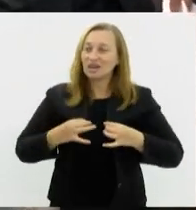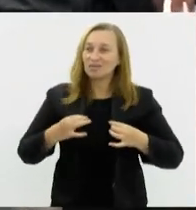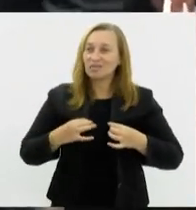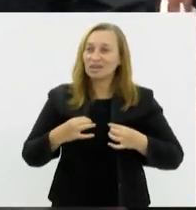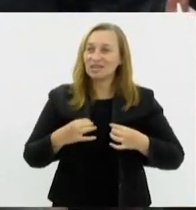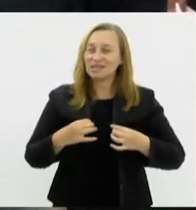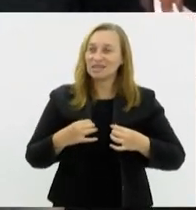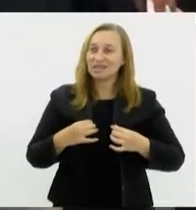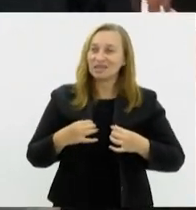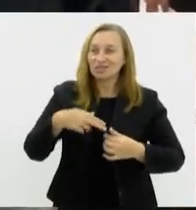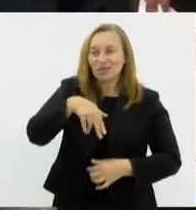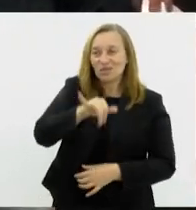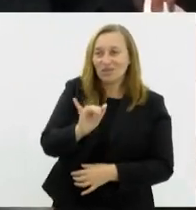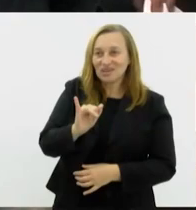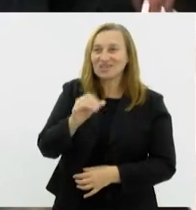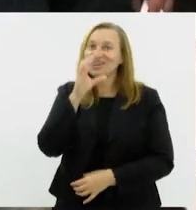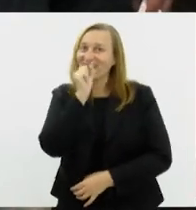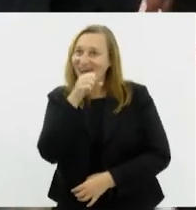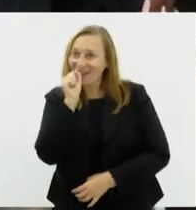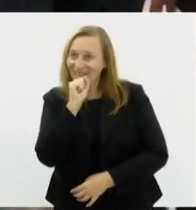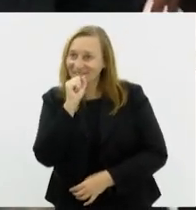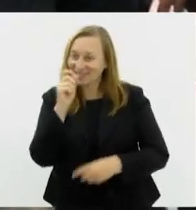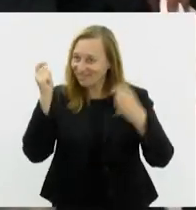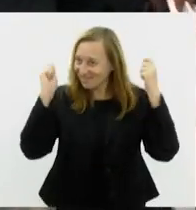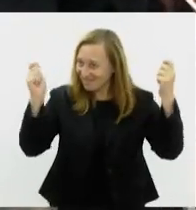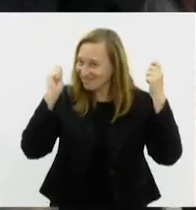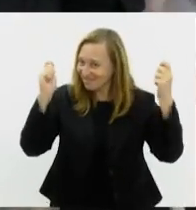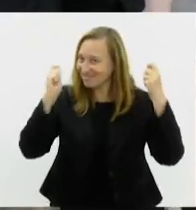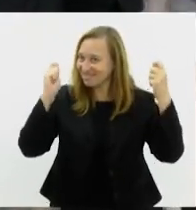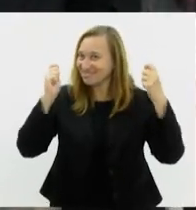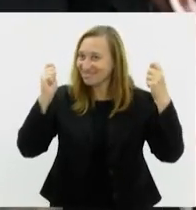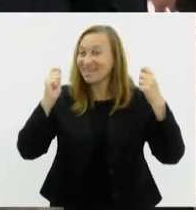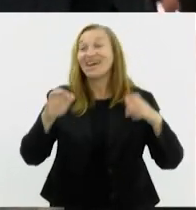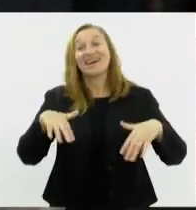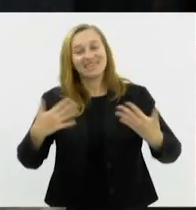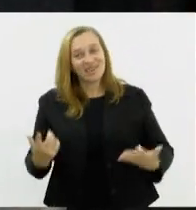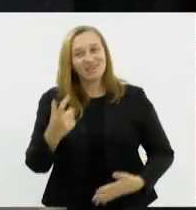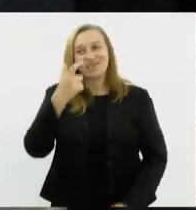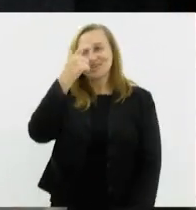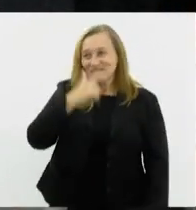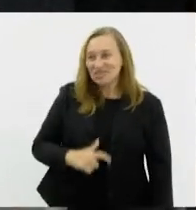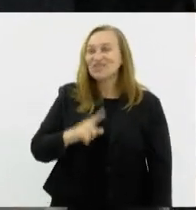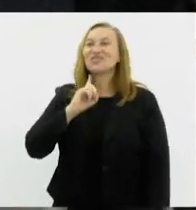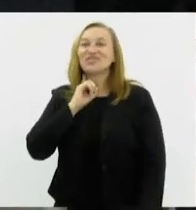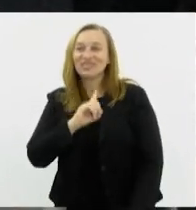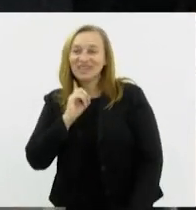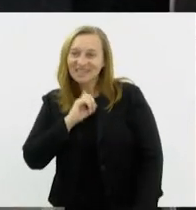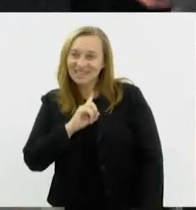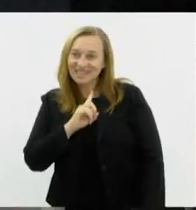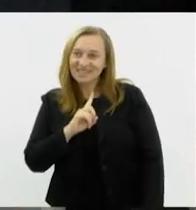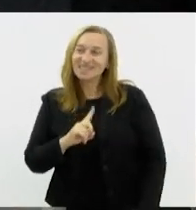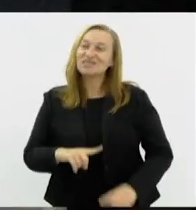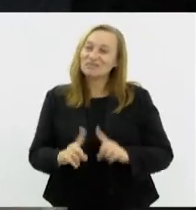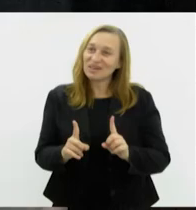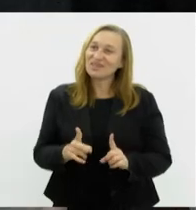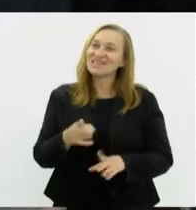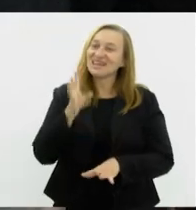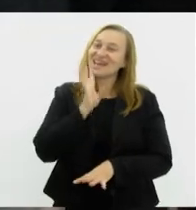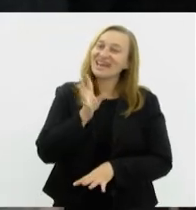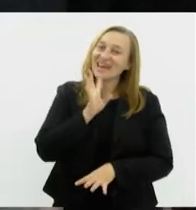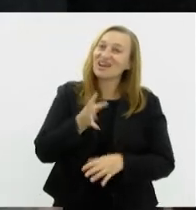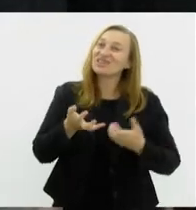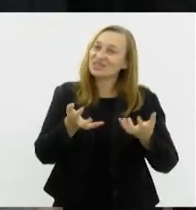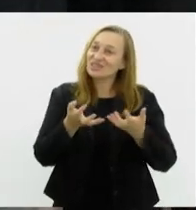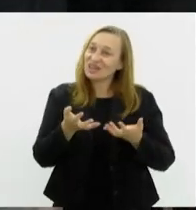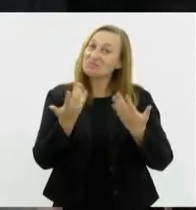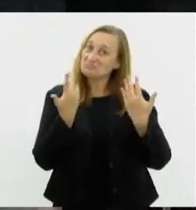Iguaçu, laranja, e fui torcer para o Nova Iguaçu. Então, sou flamenguista, vai ser uma decisão muito bacana, mas quero aqui